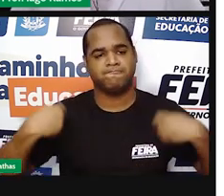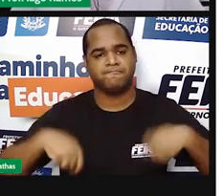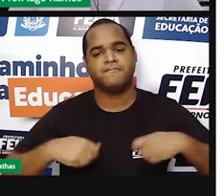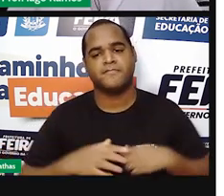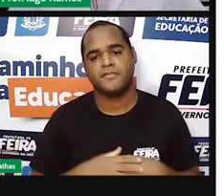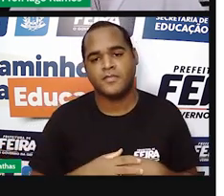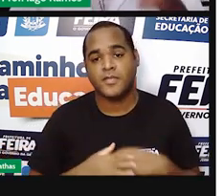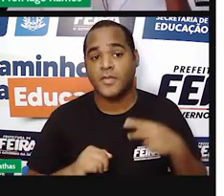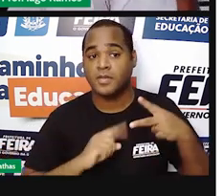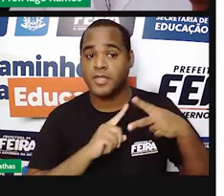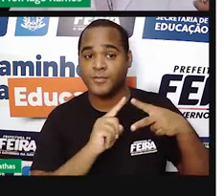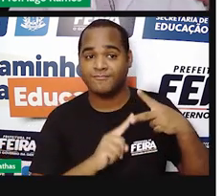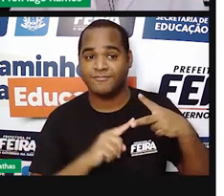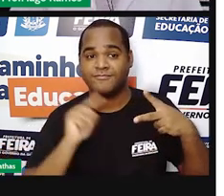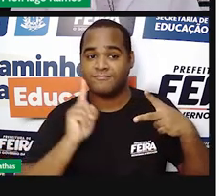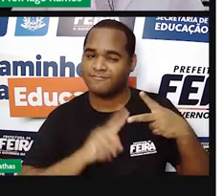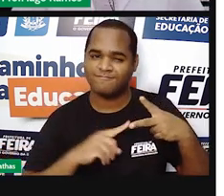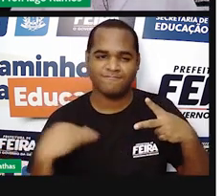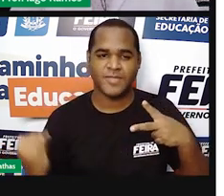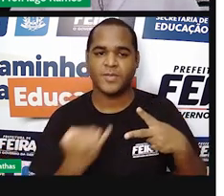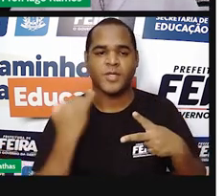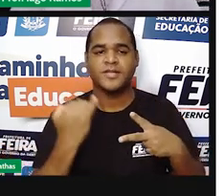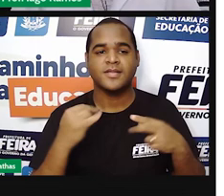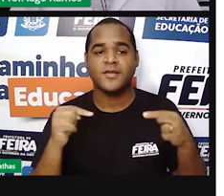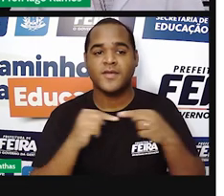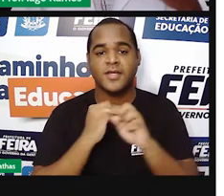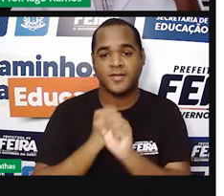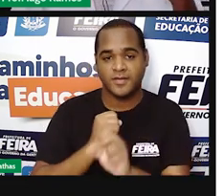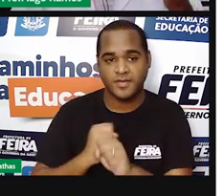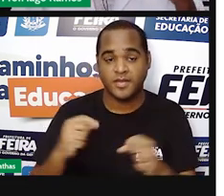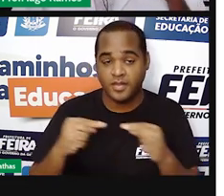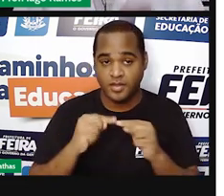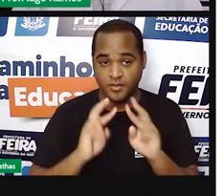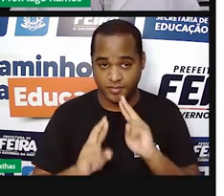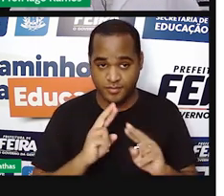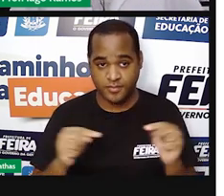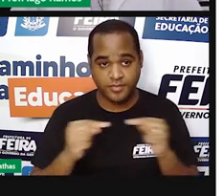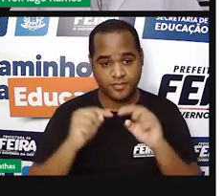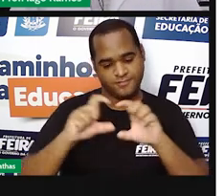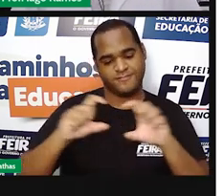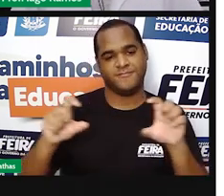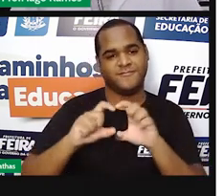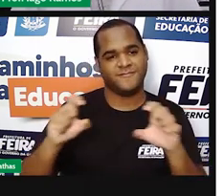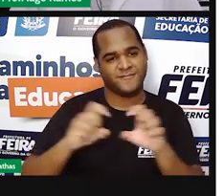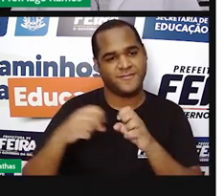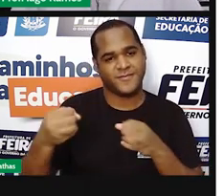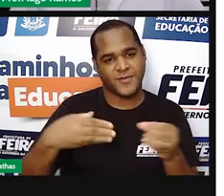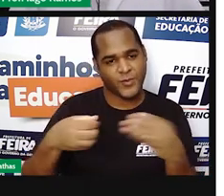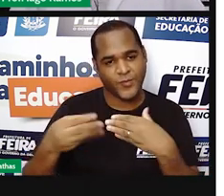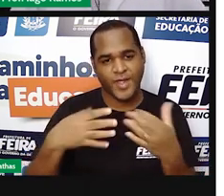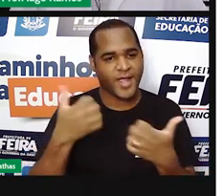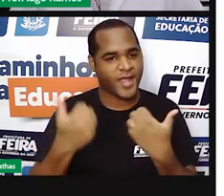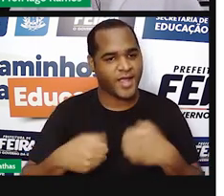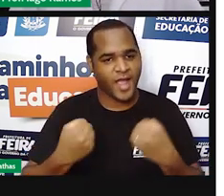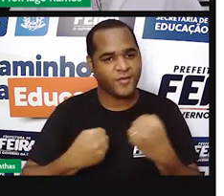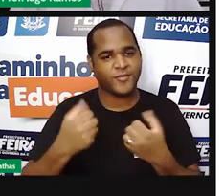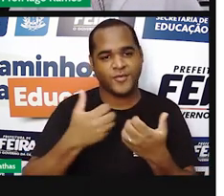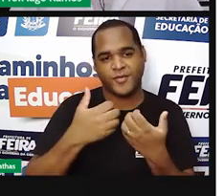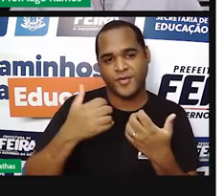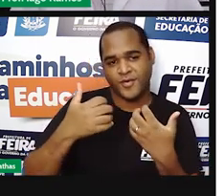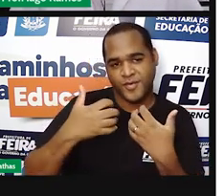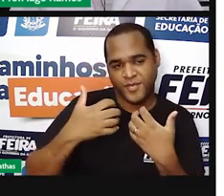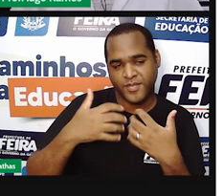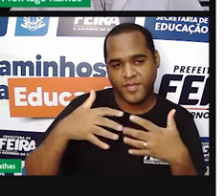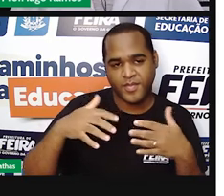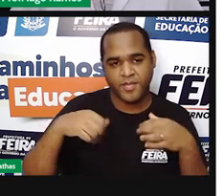da Contagem que foi esse cálculo Zinho que a gente fez ali para a situação das placas de